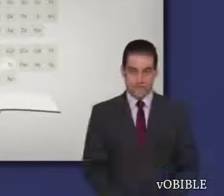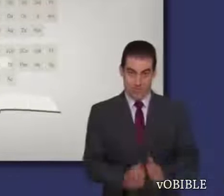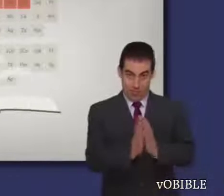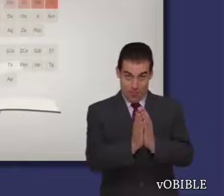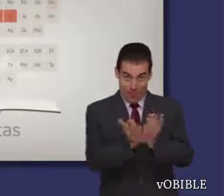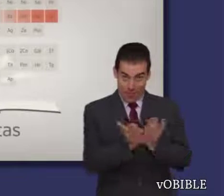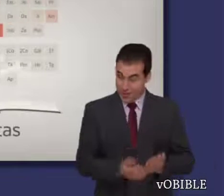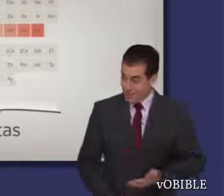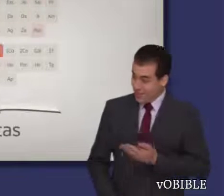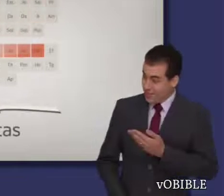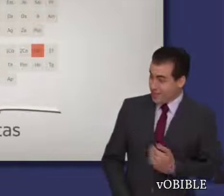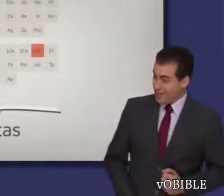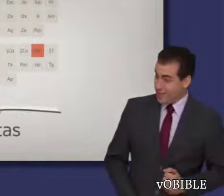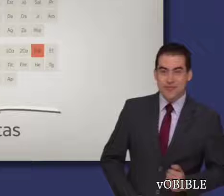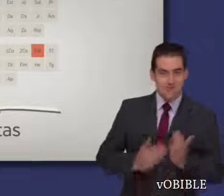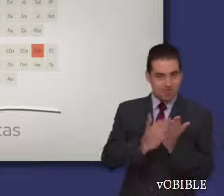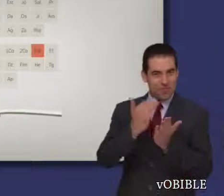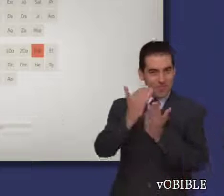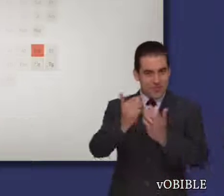Uma introdução a Gálatas.